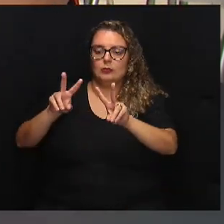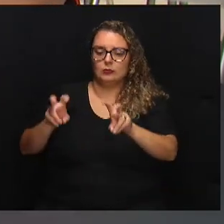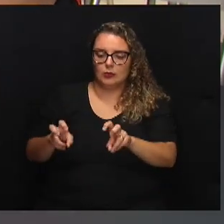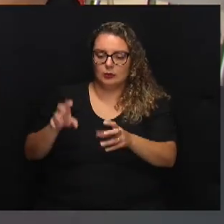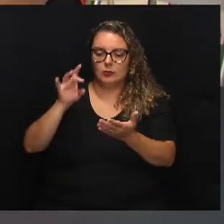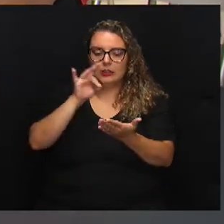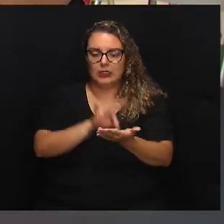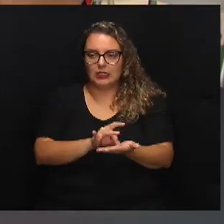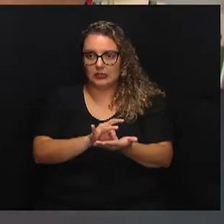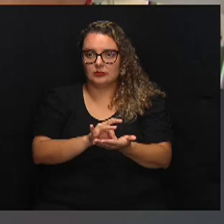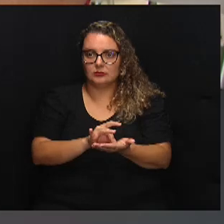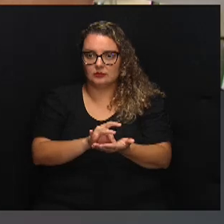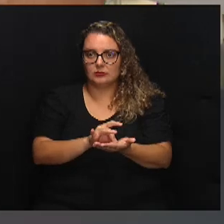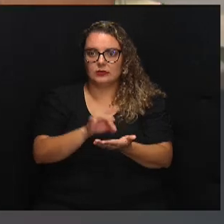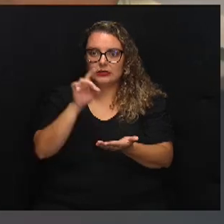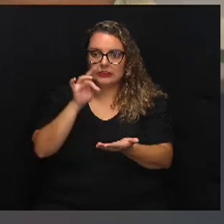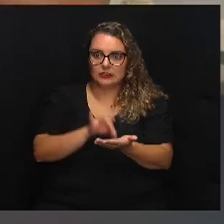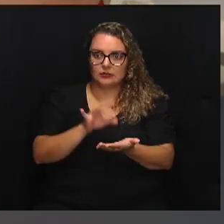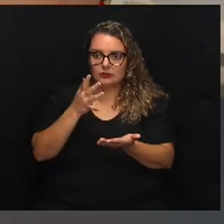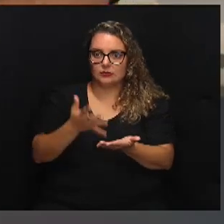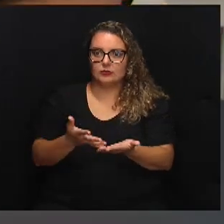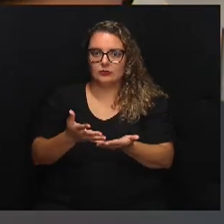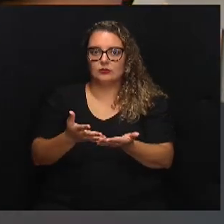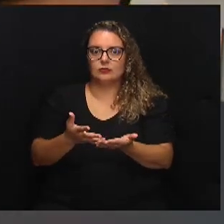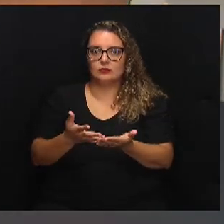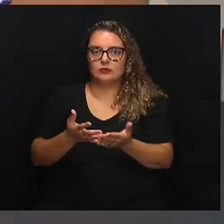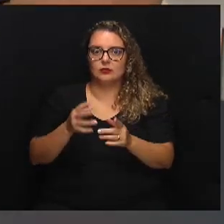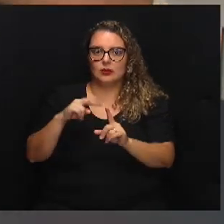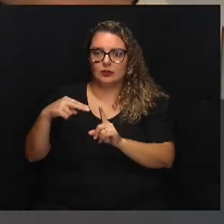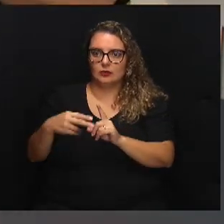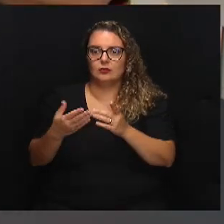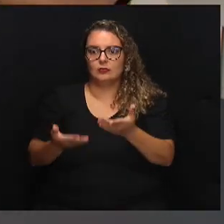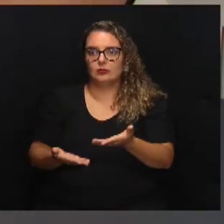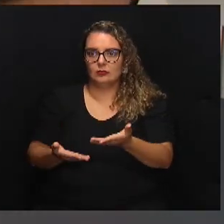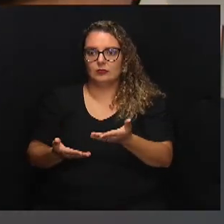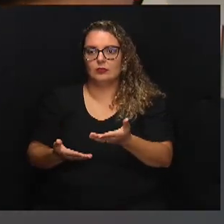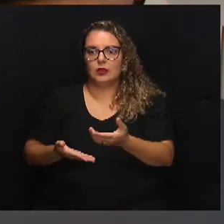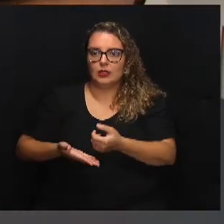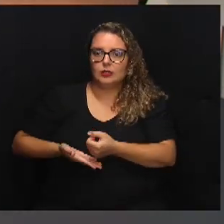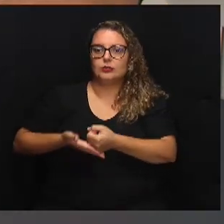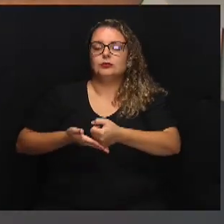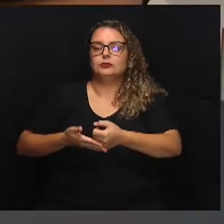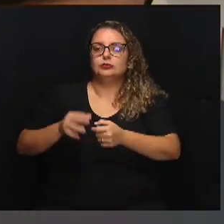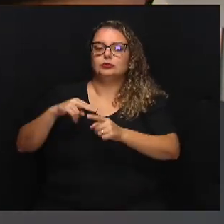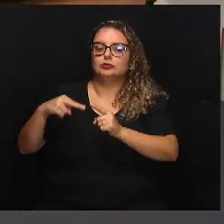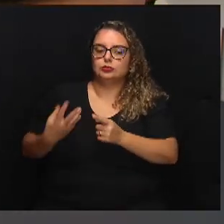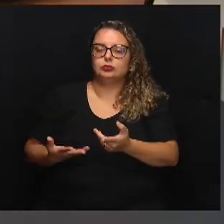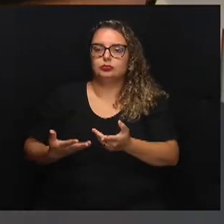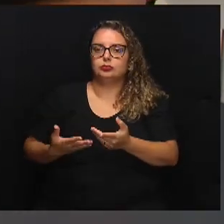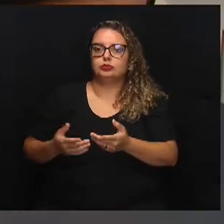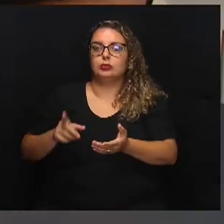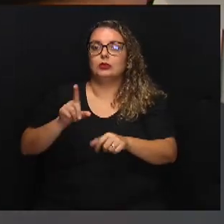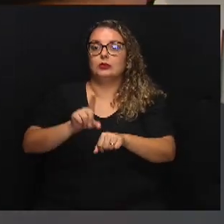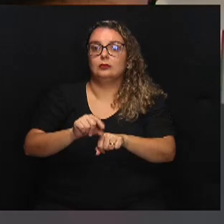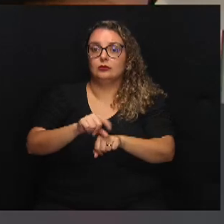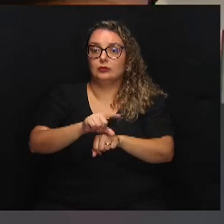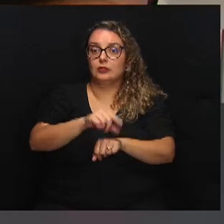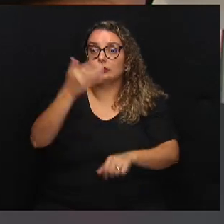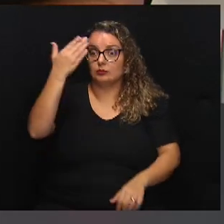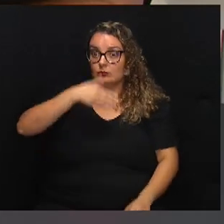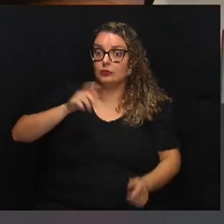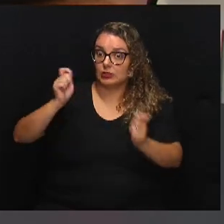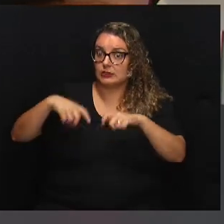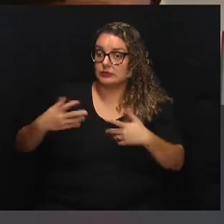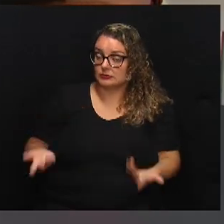realidade e a partir dali eu tiro um ponto de vista e sustento esse ponto de vista através de argumentos prováveis. Então,